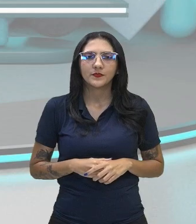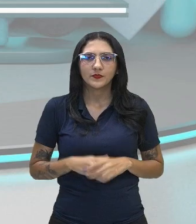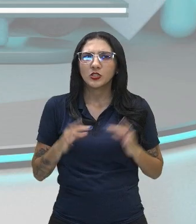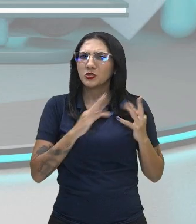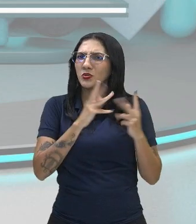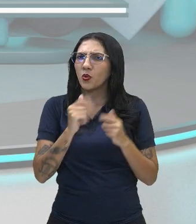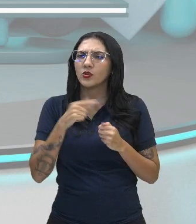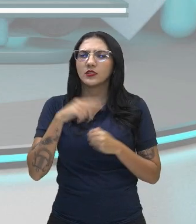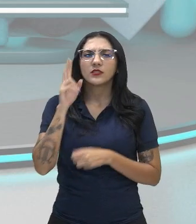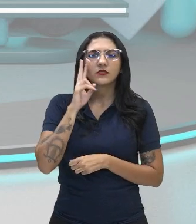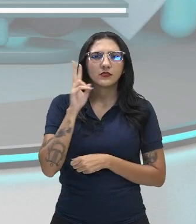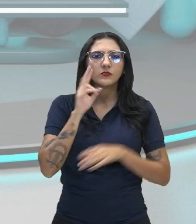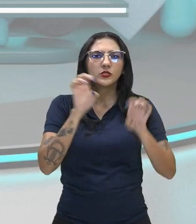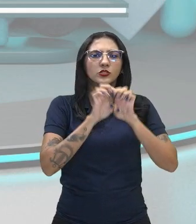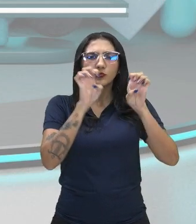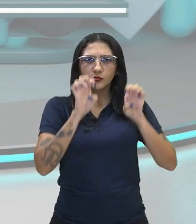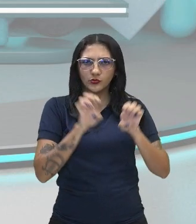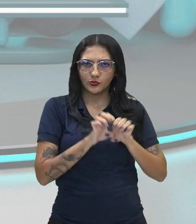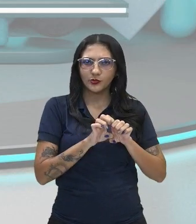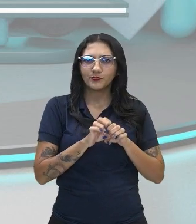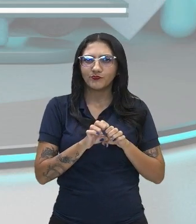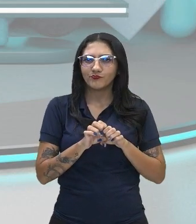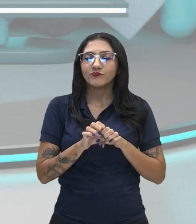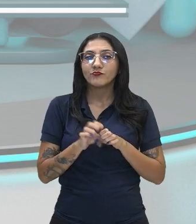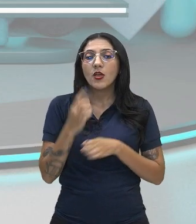aquela estrutura que nós já vimos. E os tipos